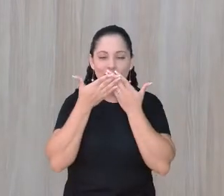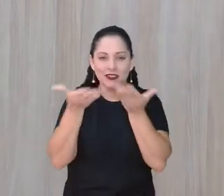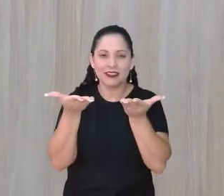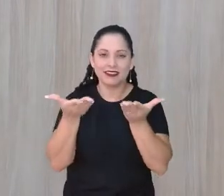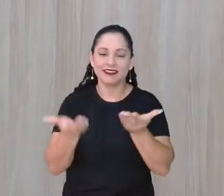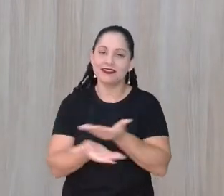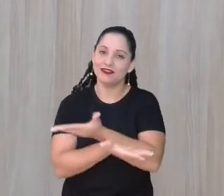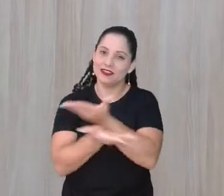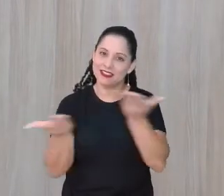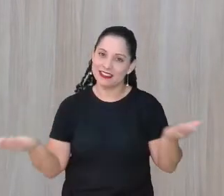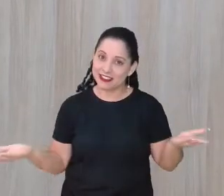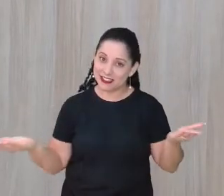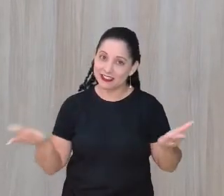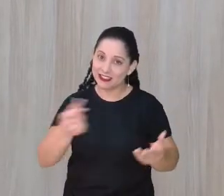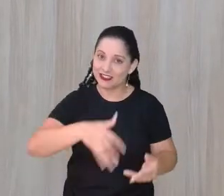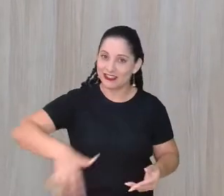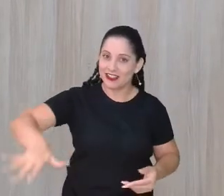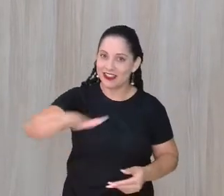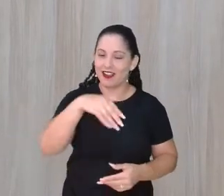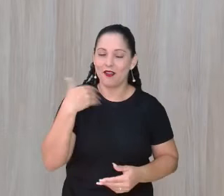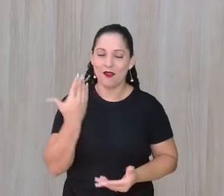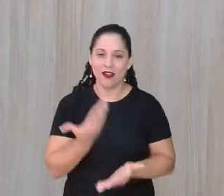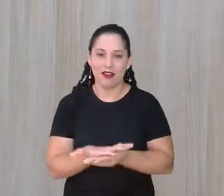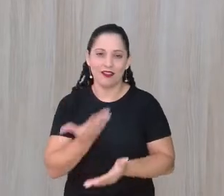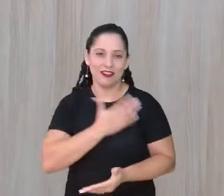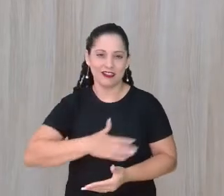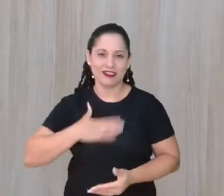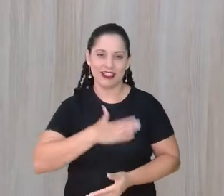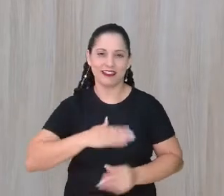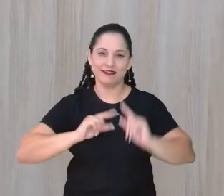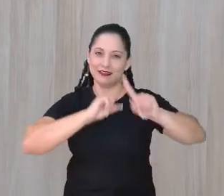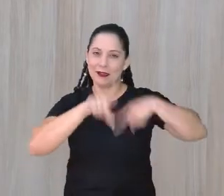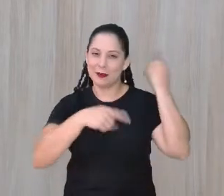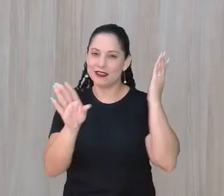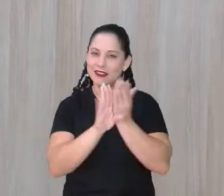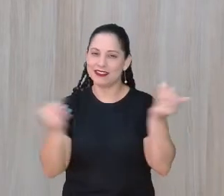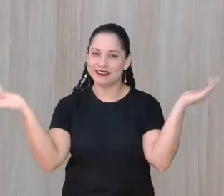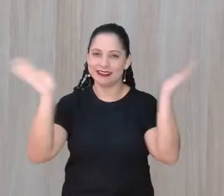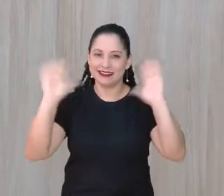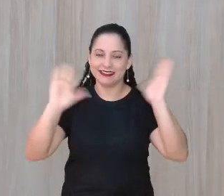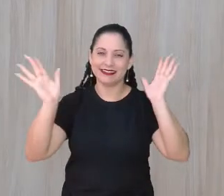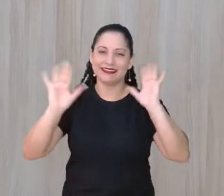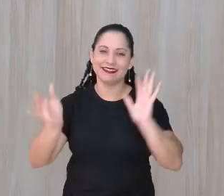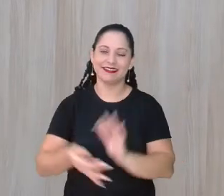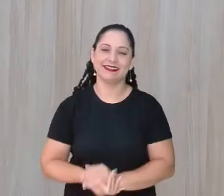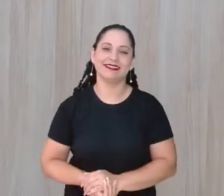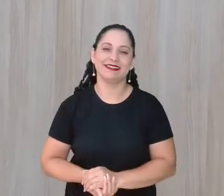Eu espero que todos e todas tenham gostado da aula e até o próximo momento. Tchau, tchau!